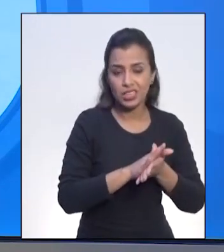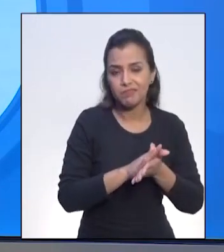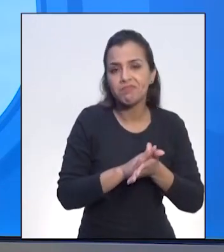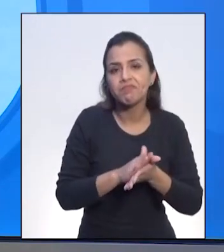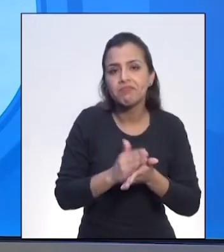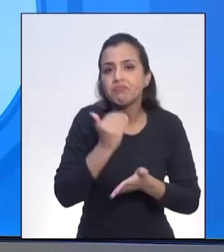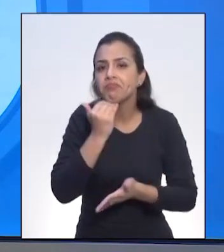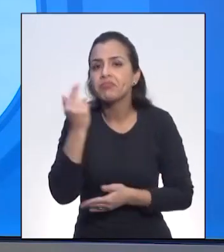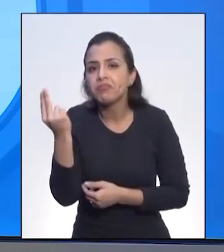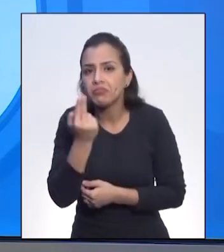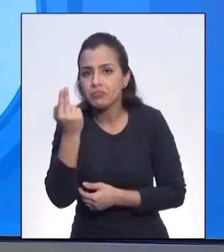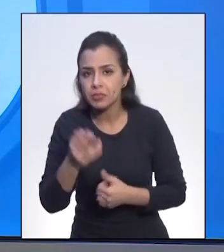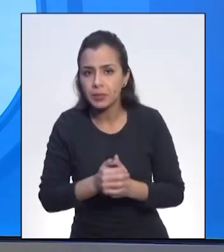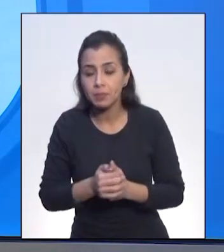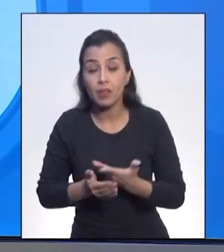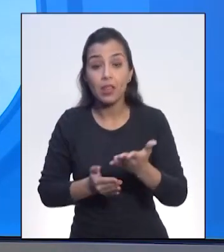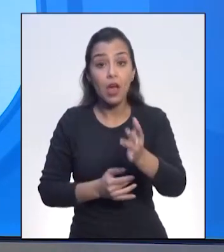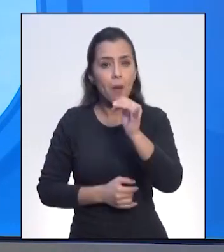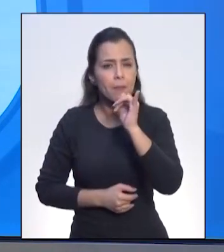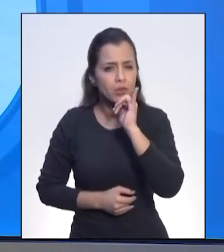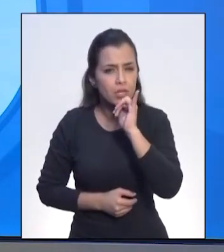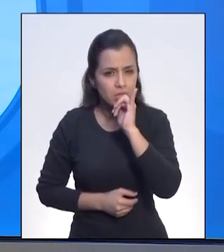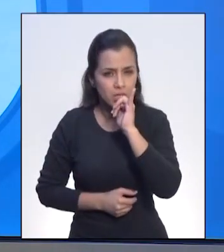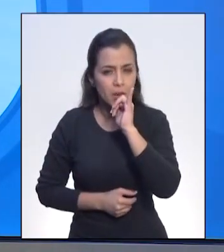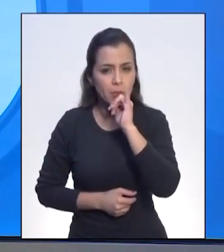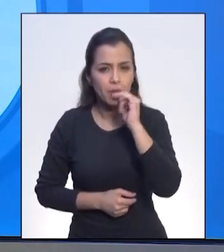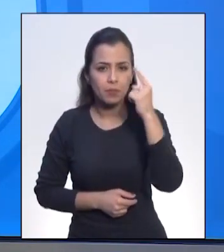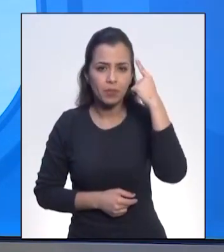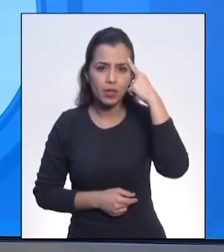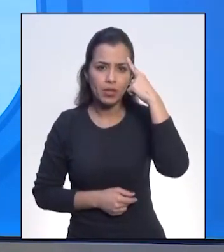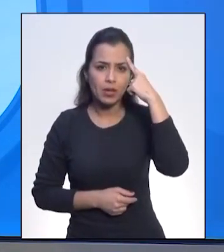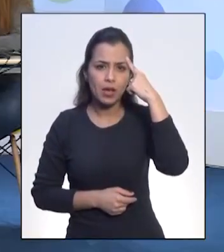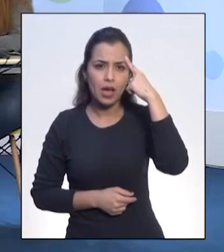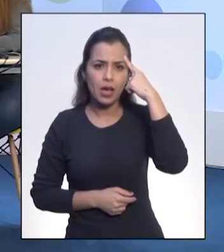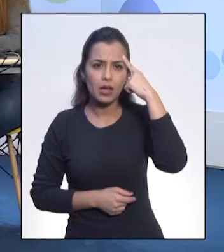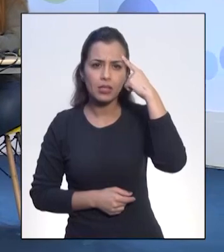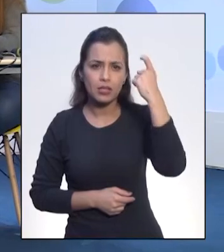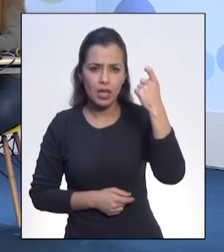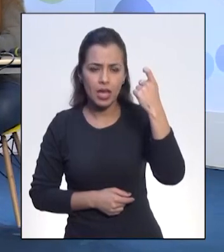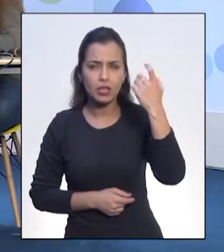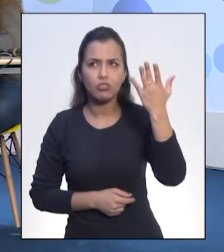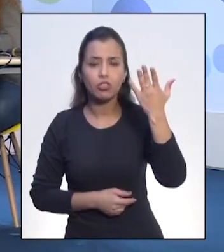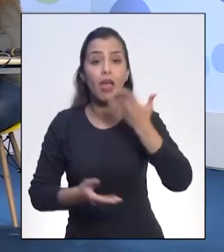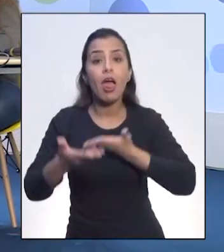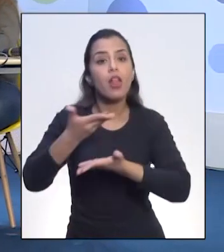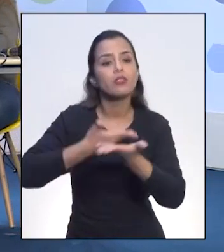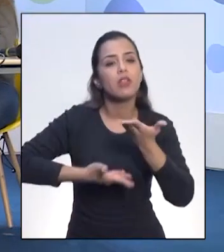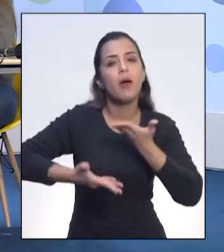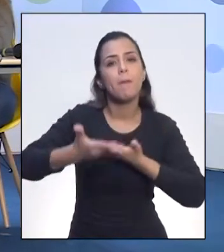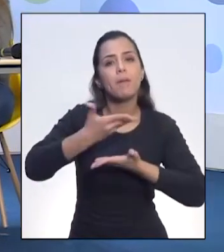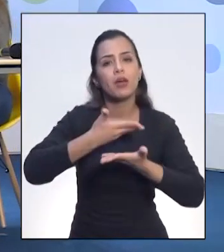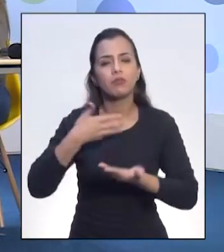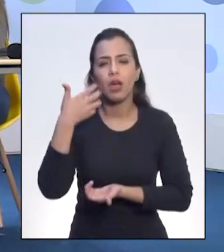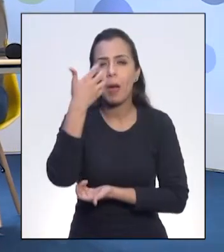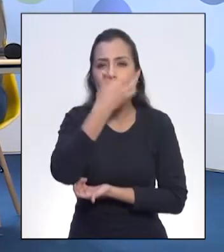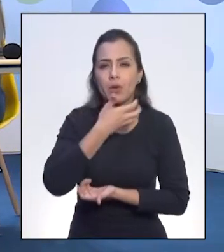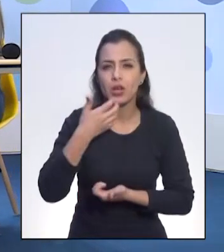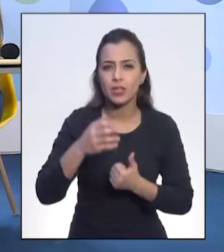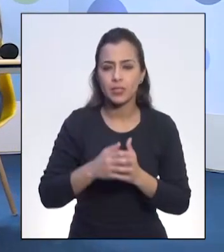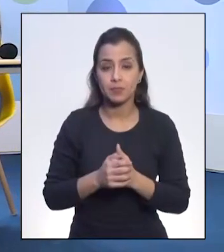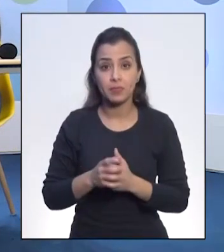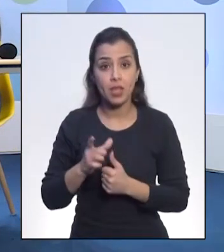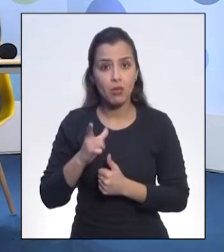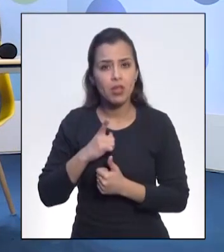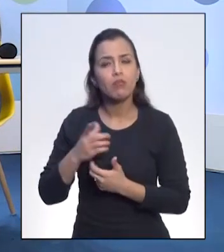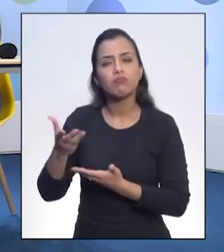de fato. Vamos pegar, por exemplo, essa ideia dos relacionamentos amorosos. Por mais que eu tenha uma noção